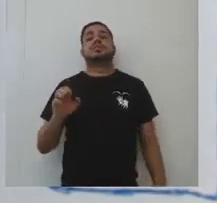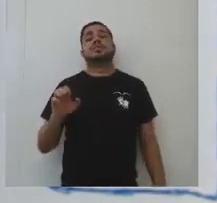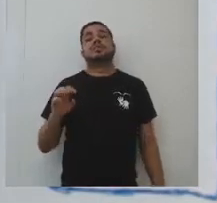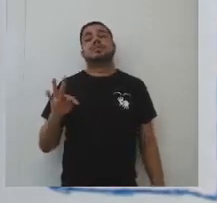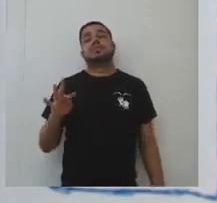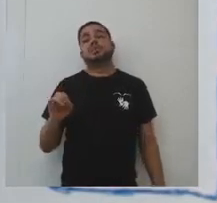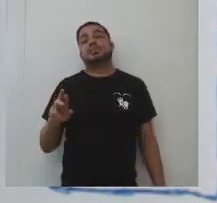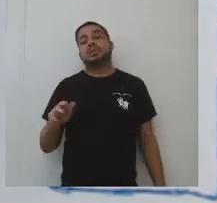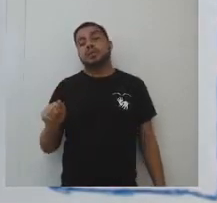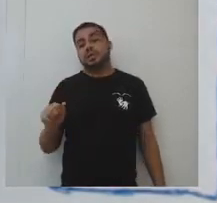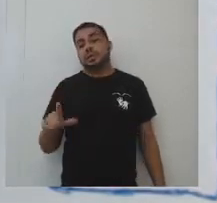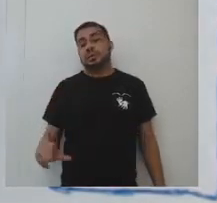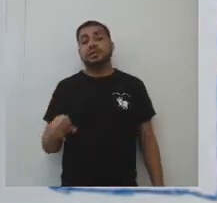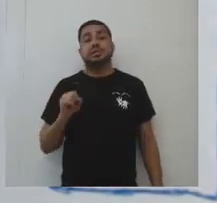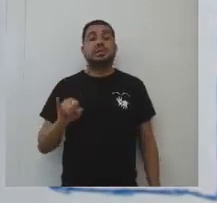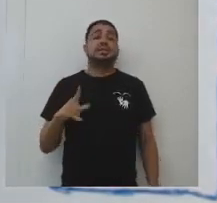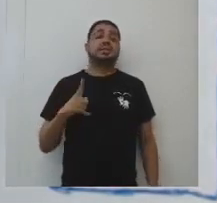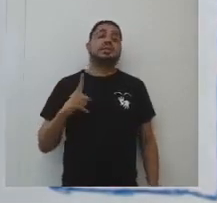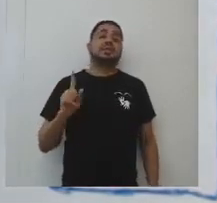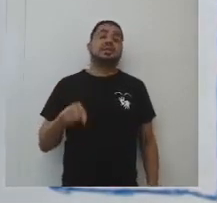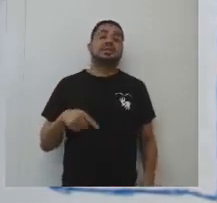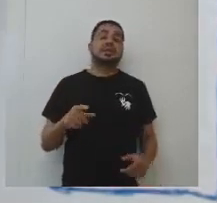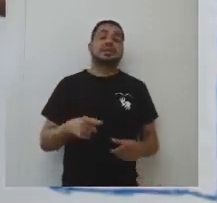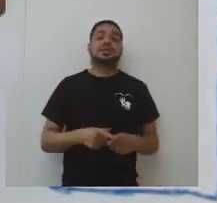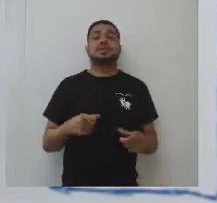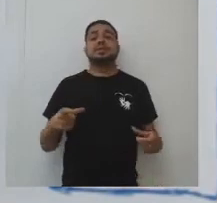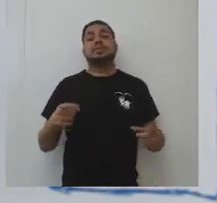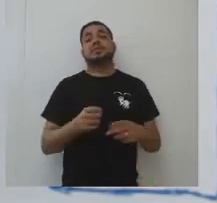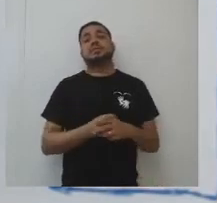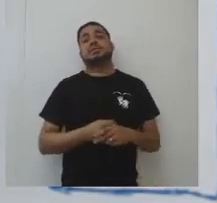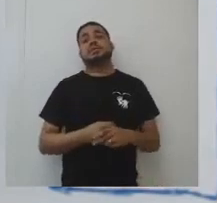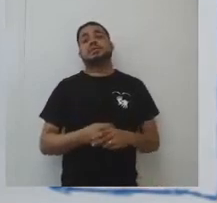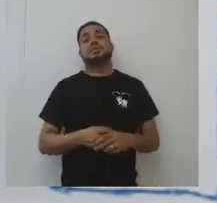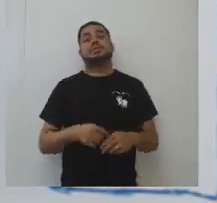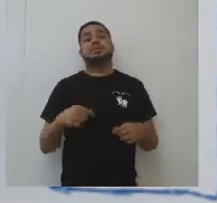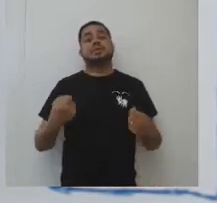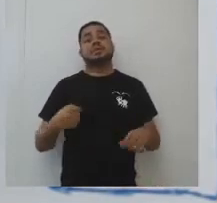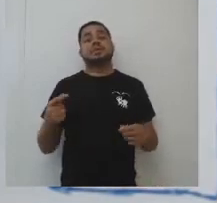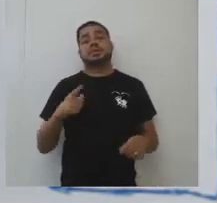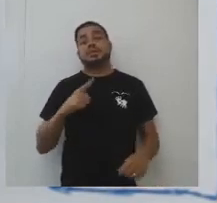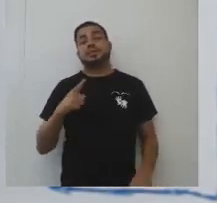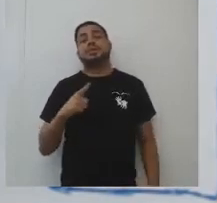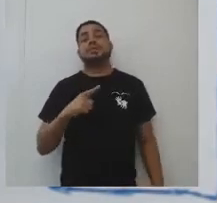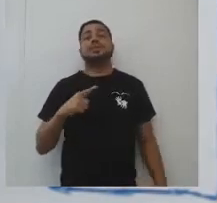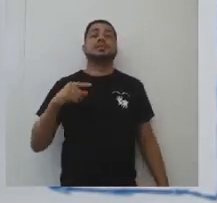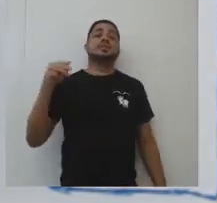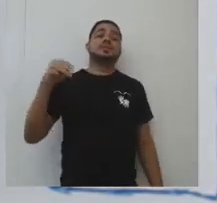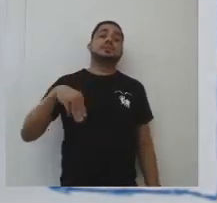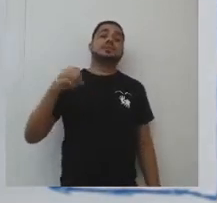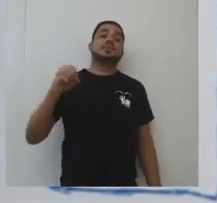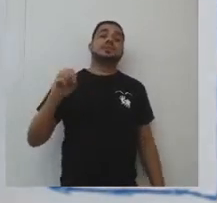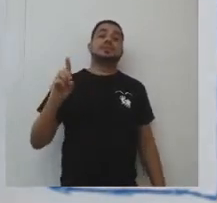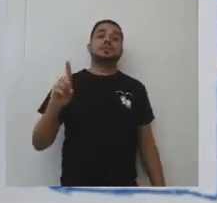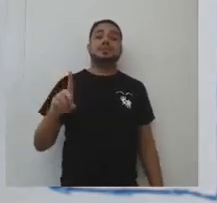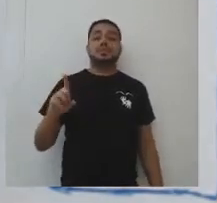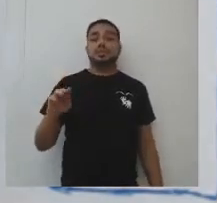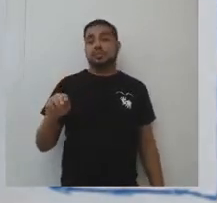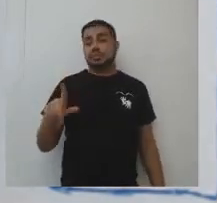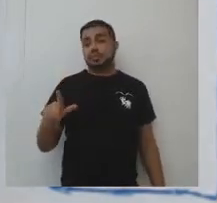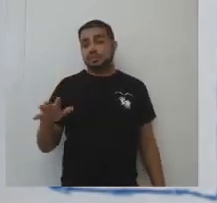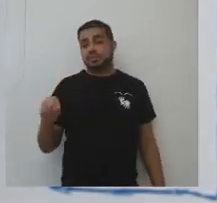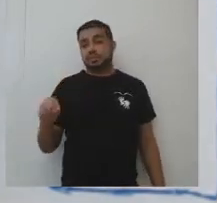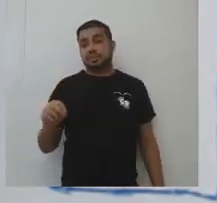vetorial. Se é uma grandeza vetorial, tem que ter um módulo, olha, um